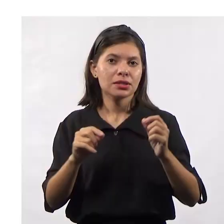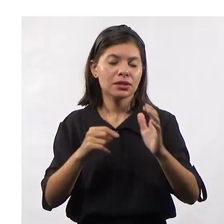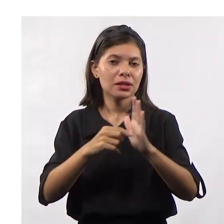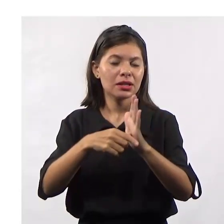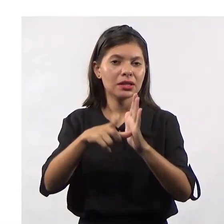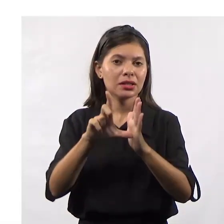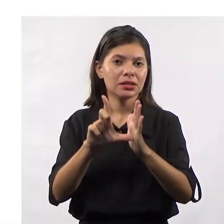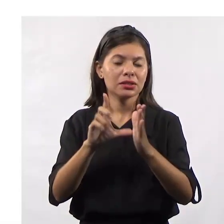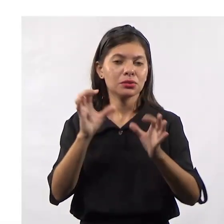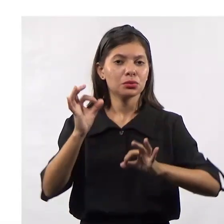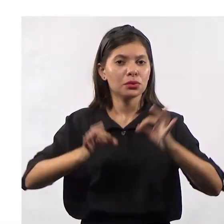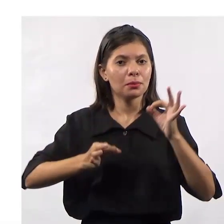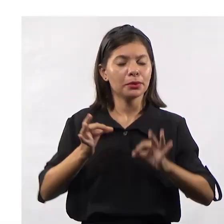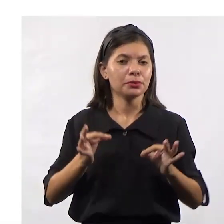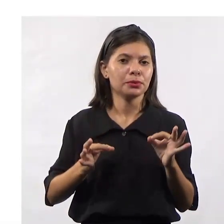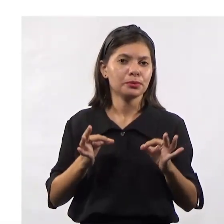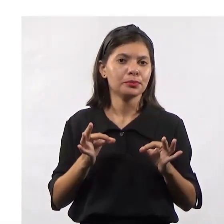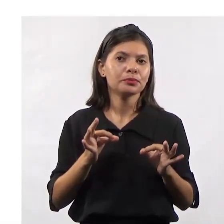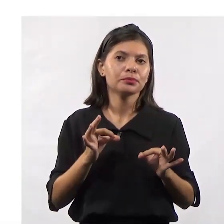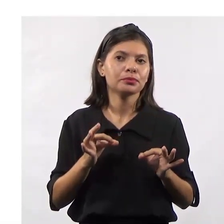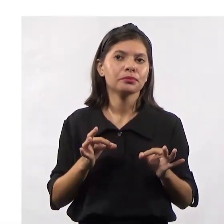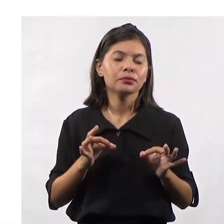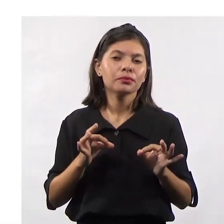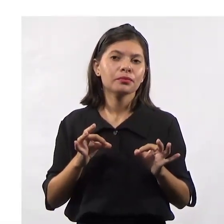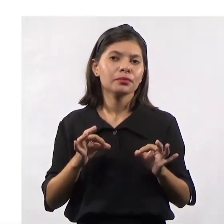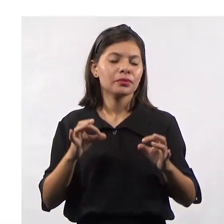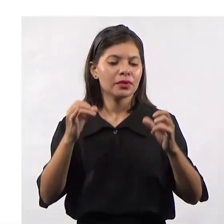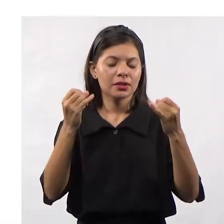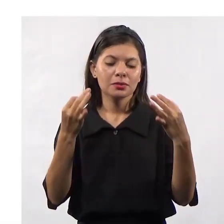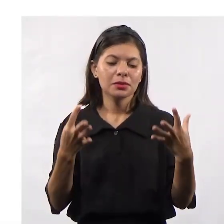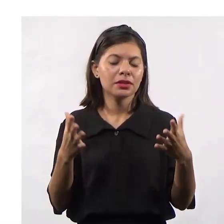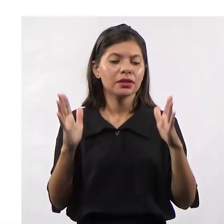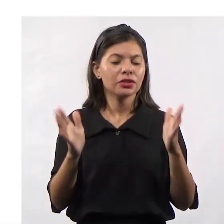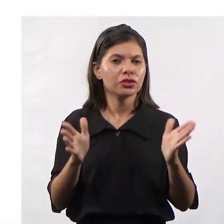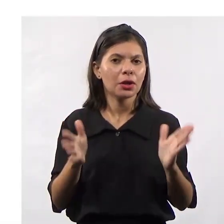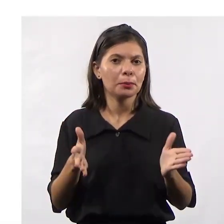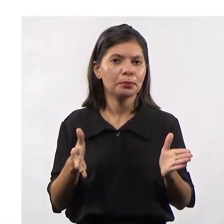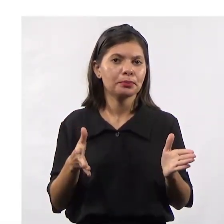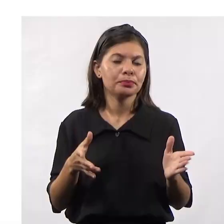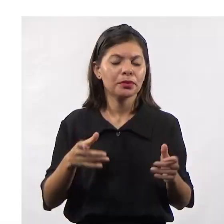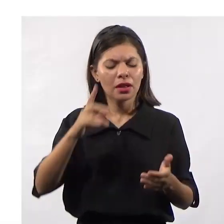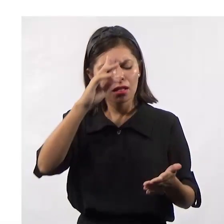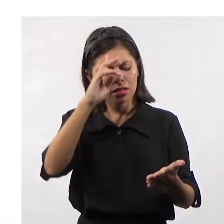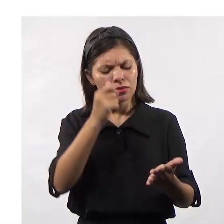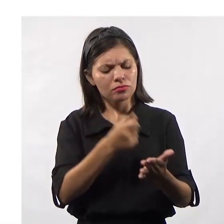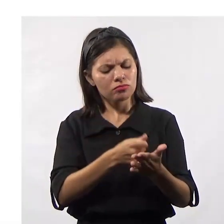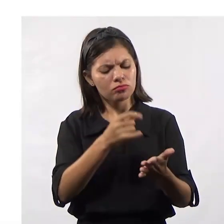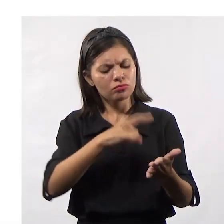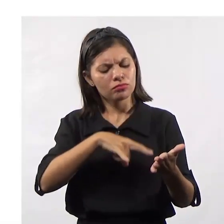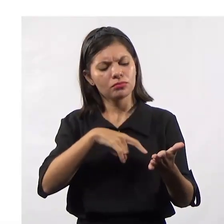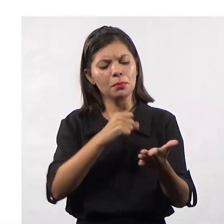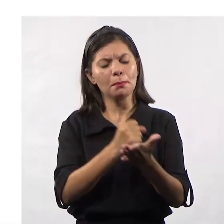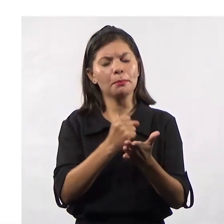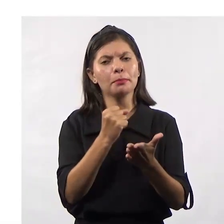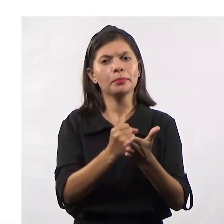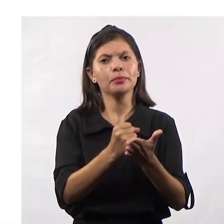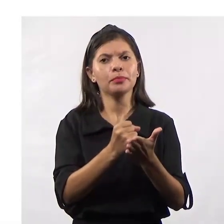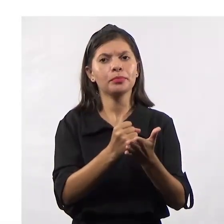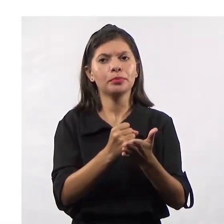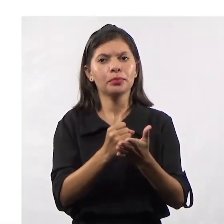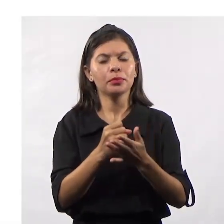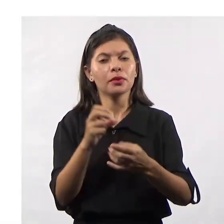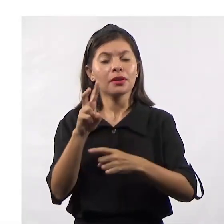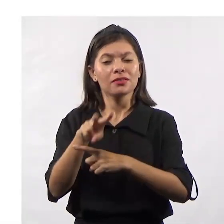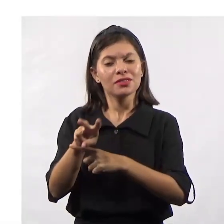de julgamento. É o que eu acabei de falar, tá bom? E serão exigidos os documentos relativos à